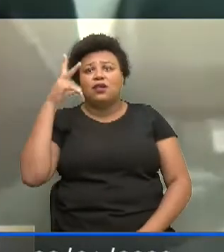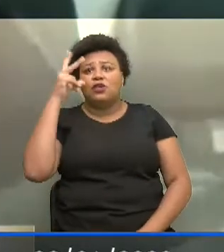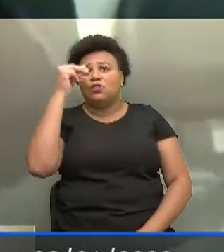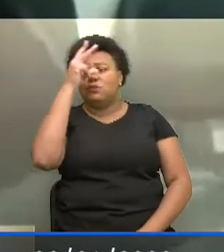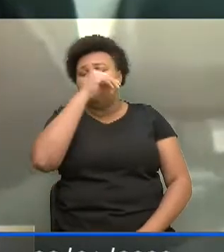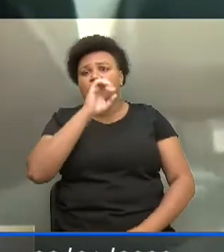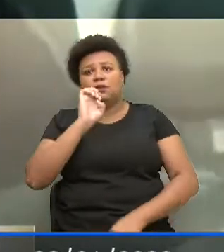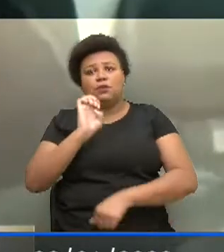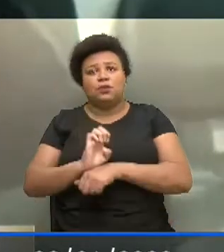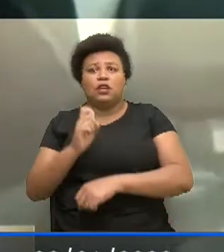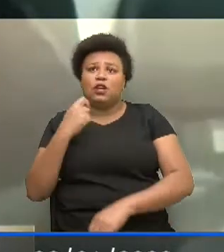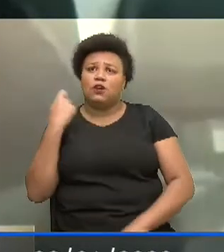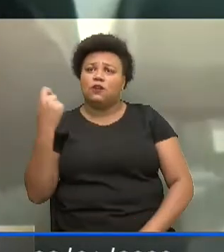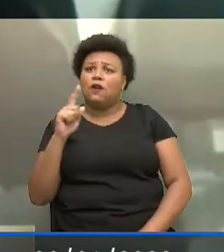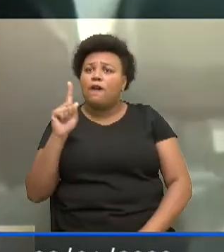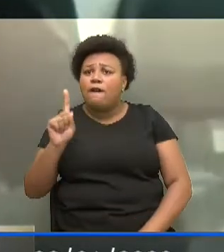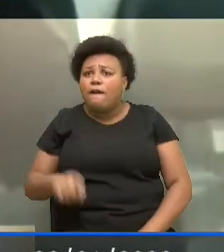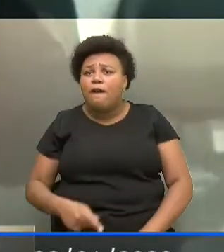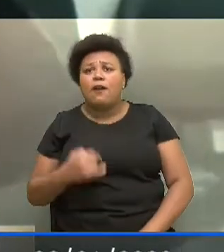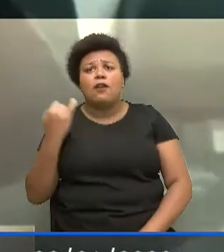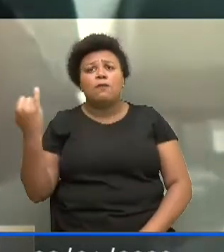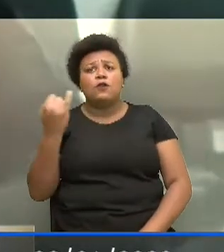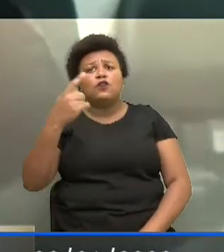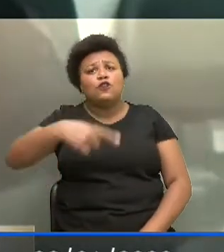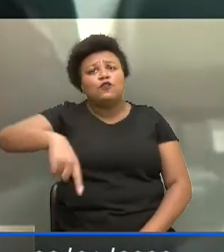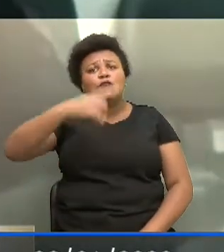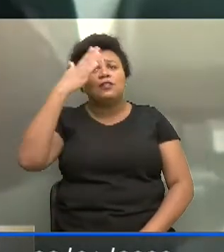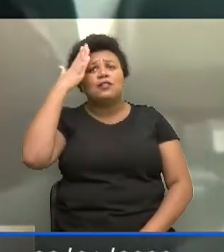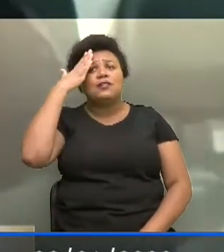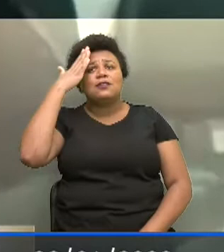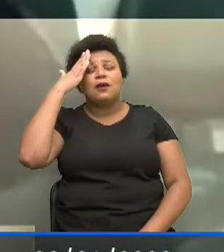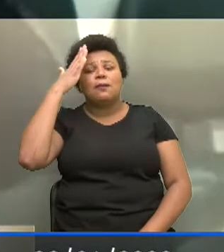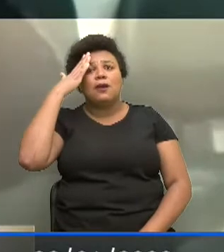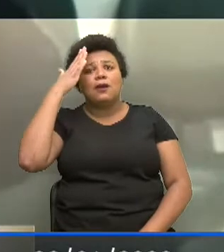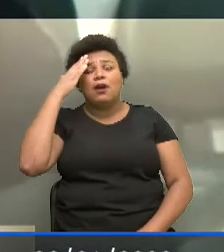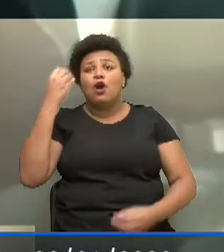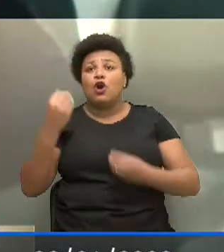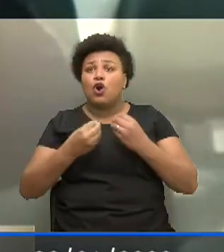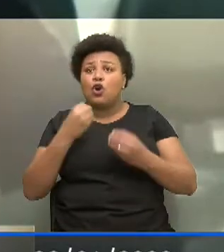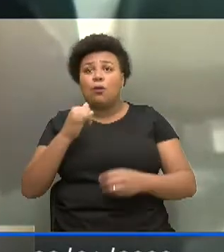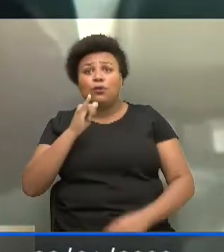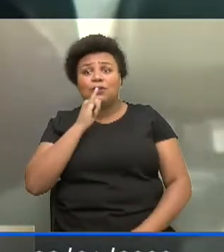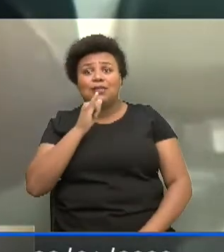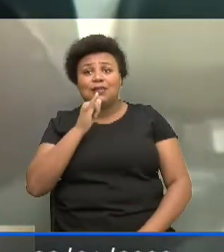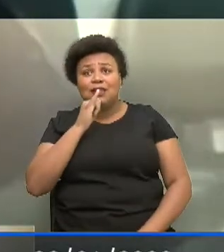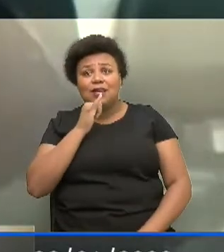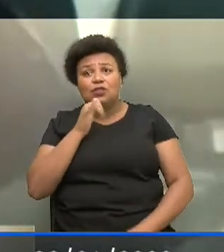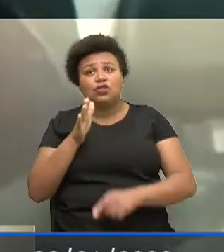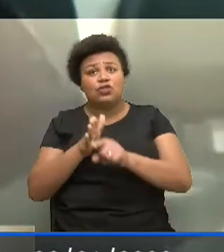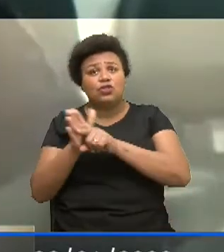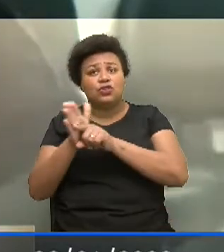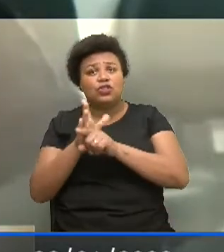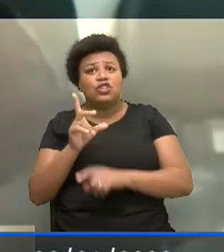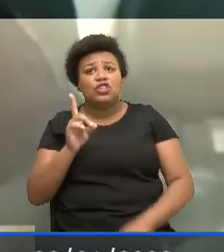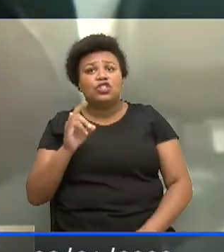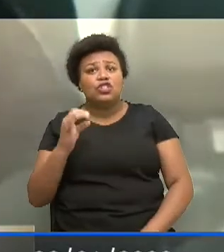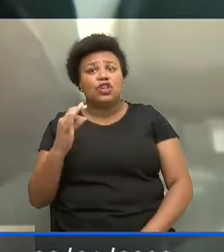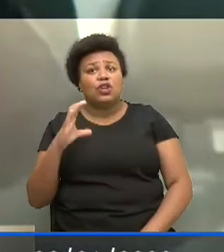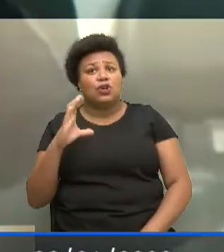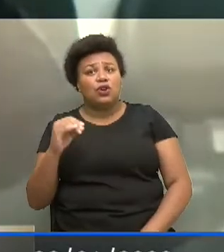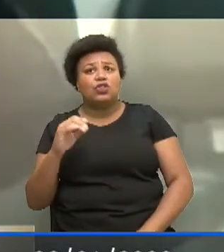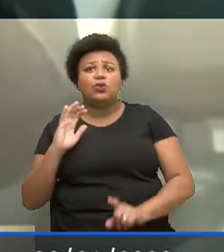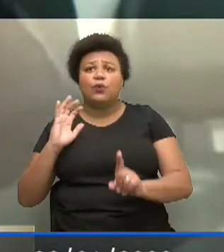do Sul. É muito importante vocês saberem o quanto um teste diagnóstico tem interferência